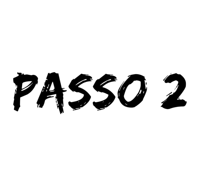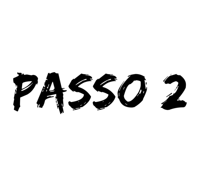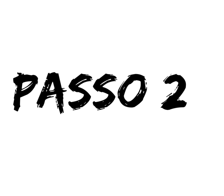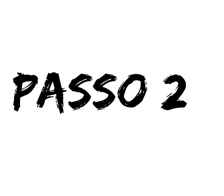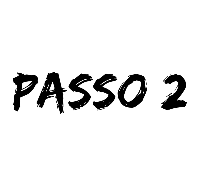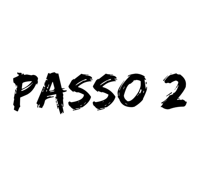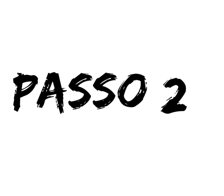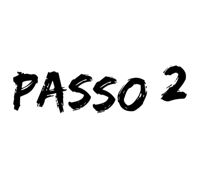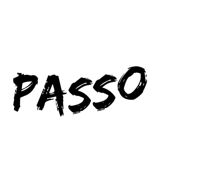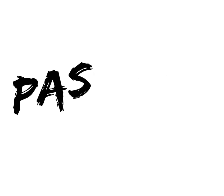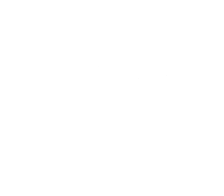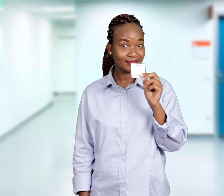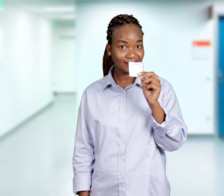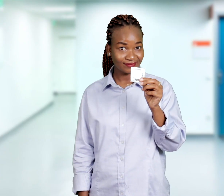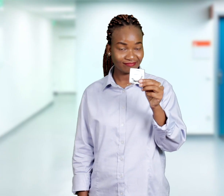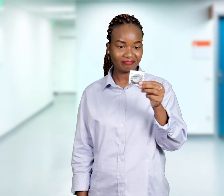Segundo passo.